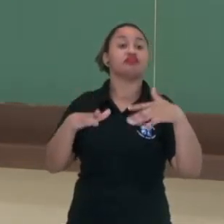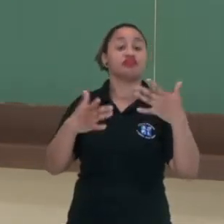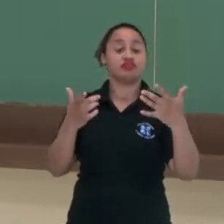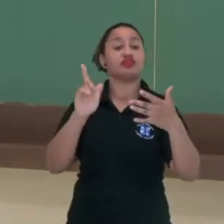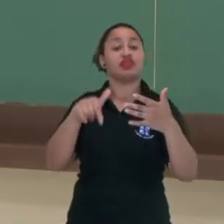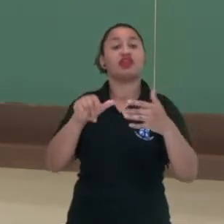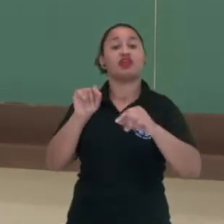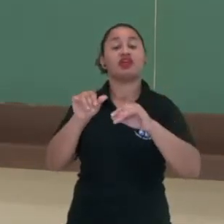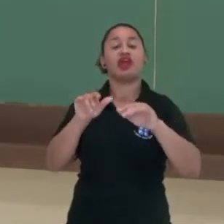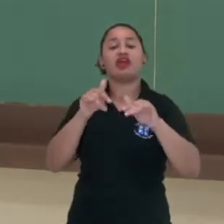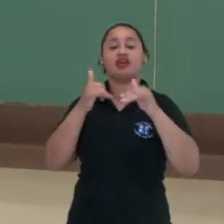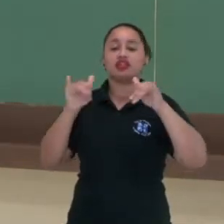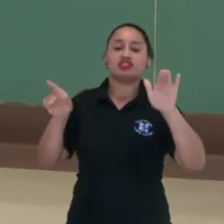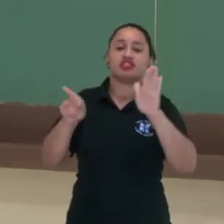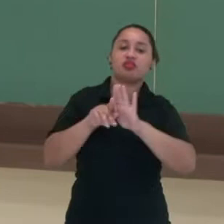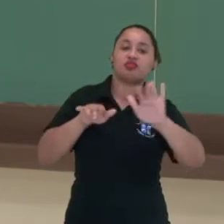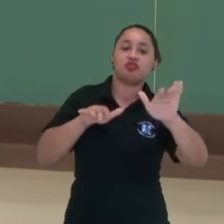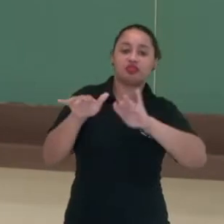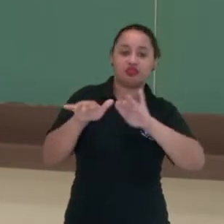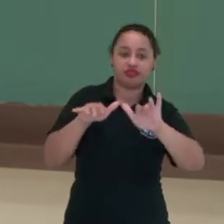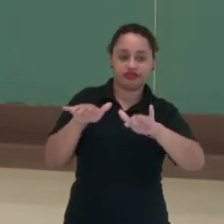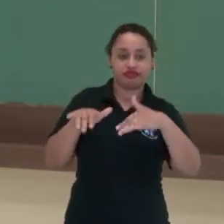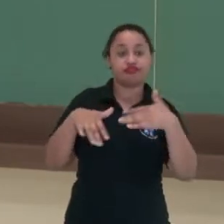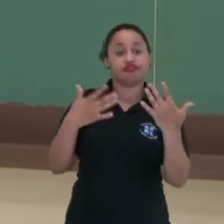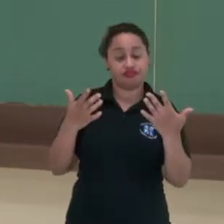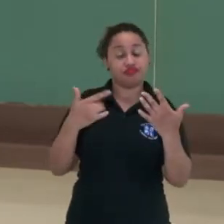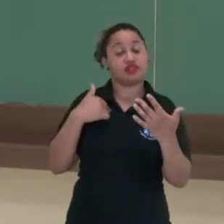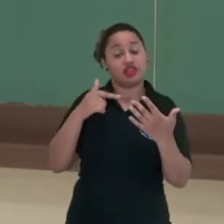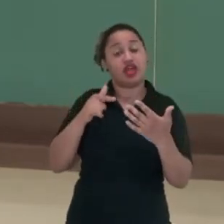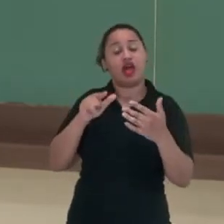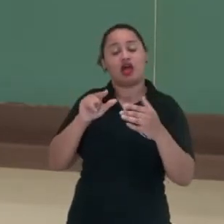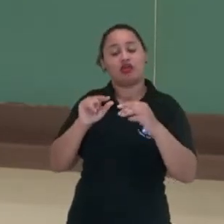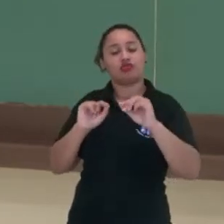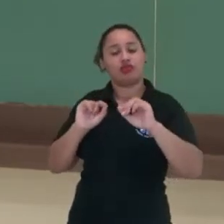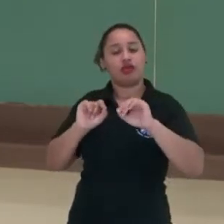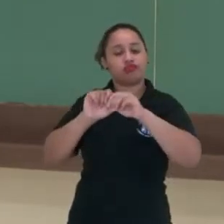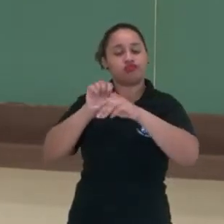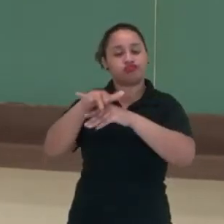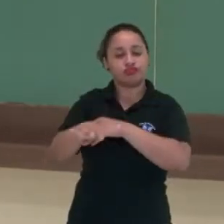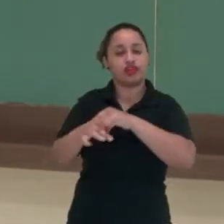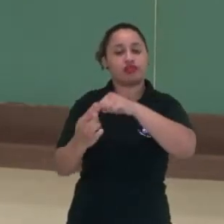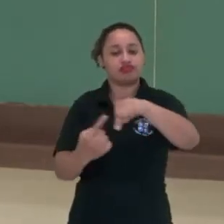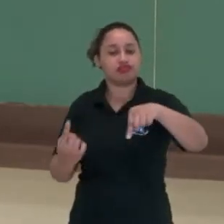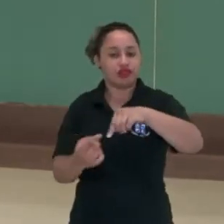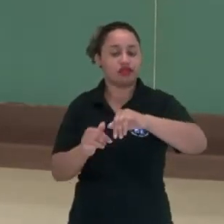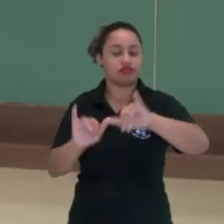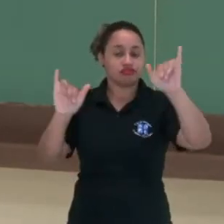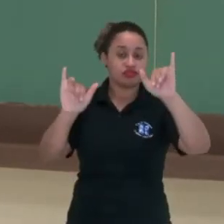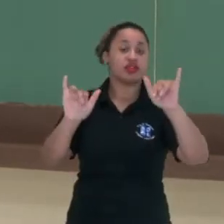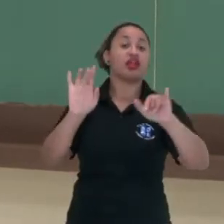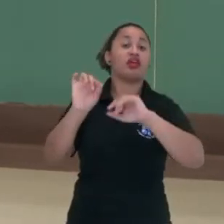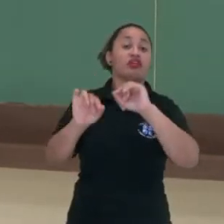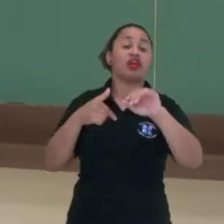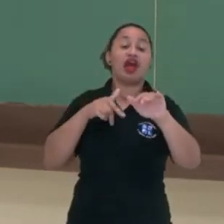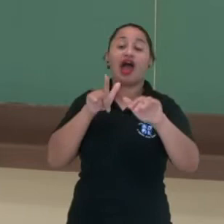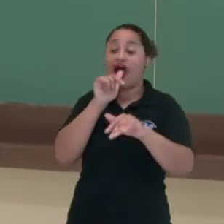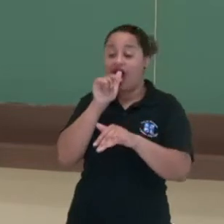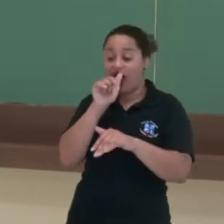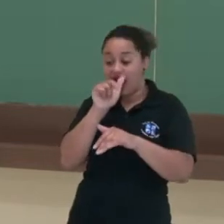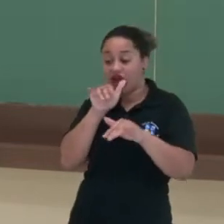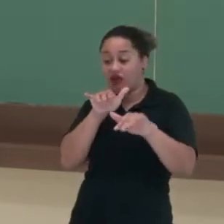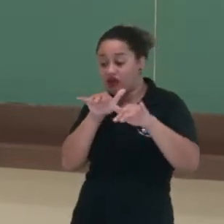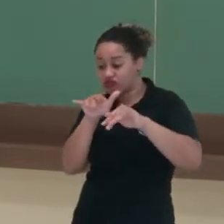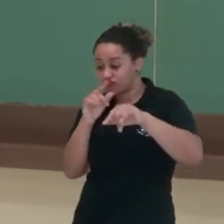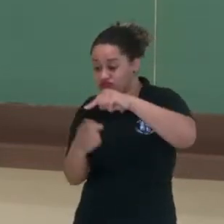a energia do movimento. No caso da usina hidrelétrica, ela é o movimento da água, que ela vai movimentar